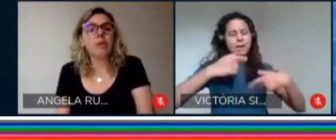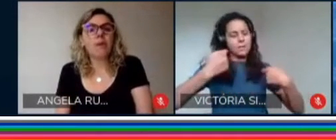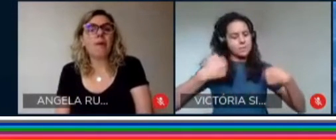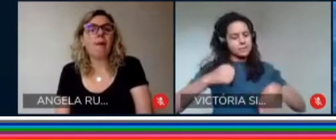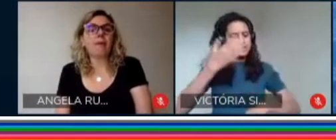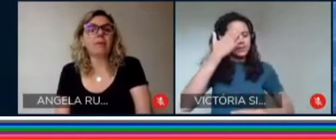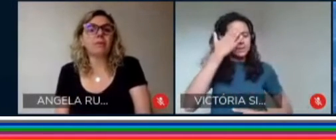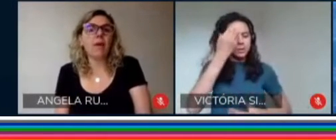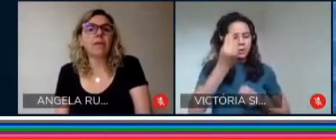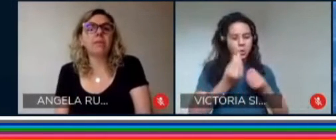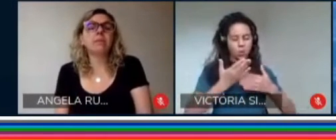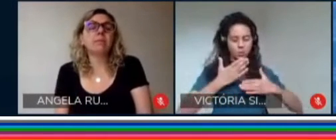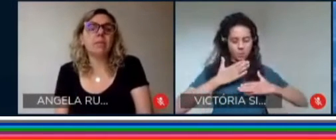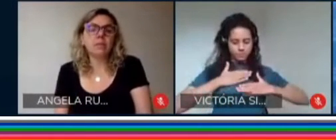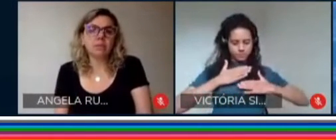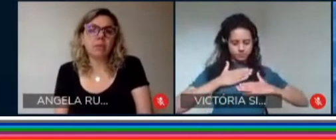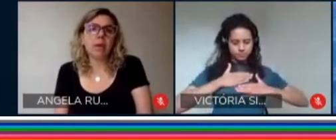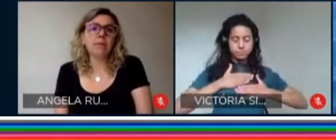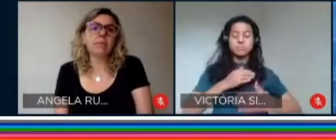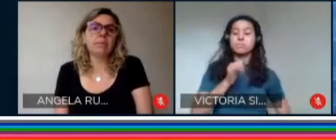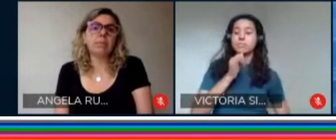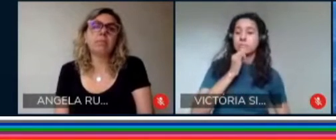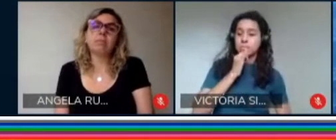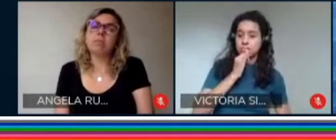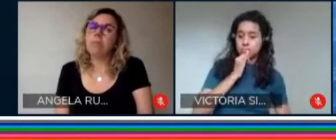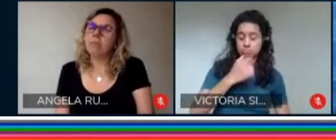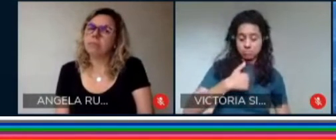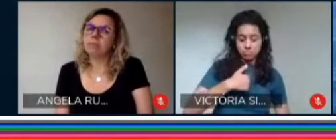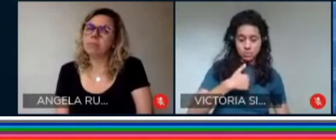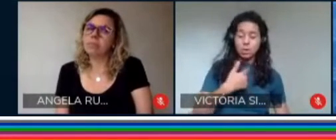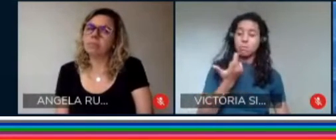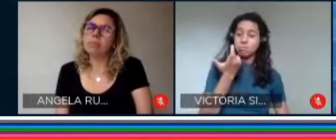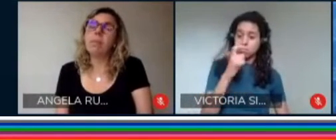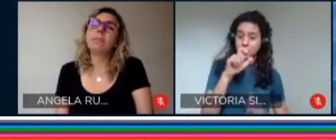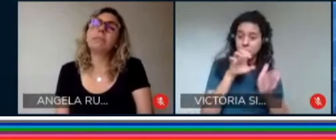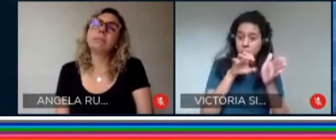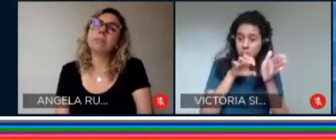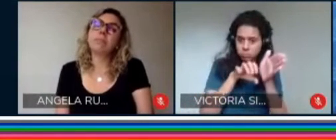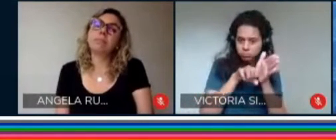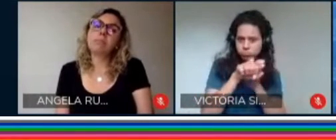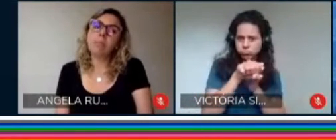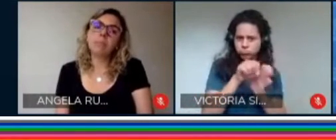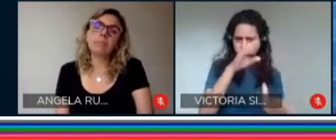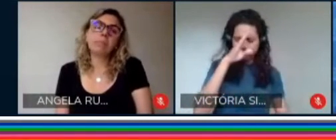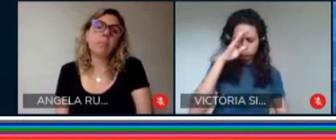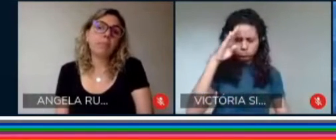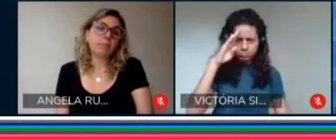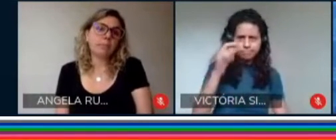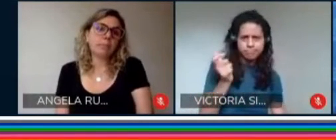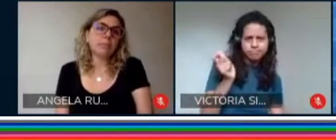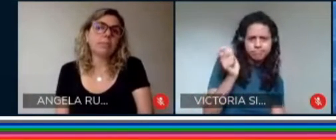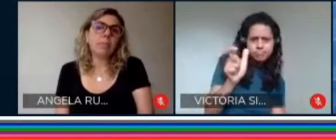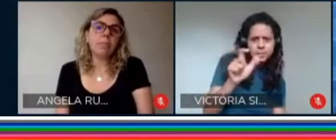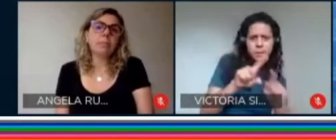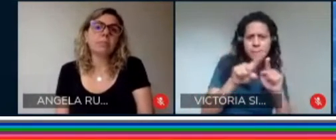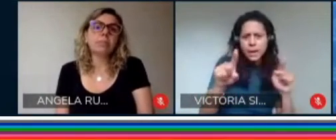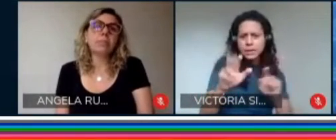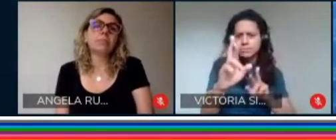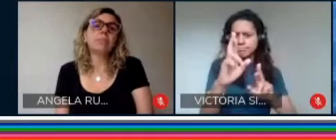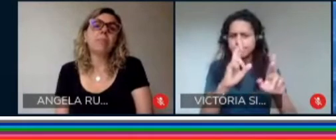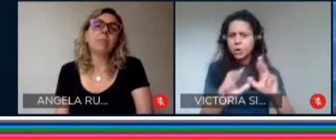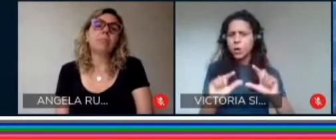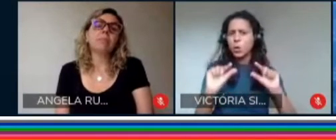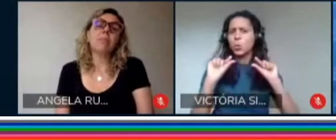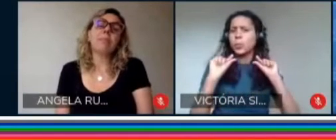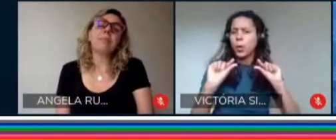consigo pensar se a minha busca foi correta ou não. Eu preciso avaliar, por exemplo, se eu estou na base de dados certa, né? Se eu